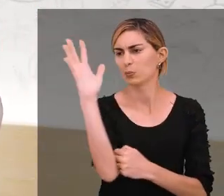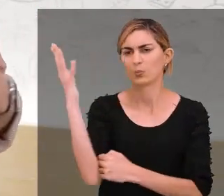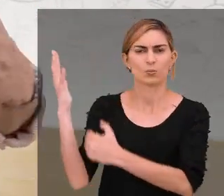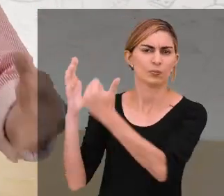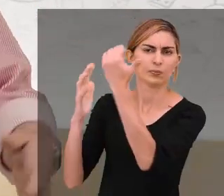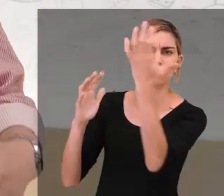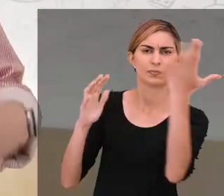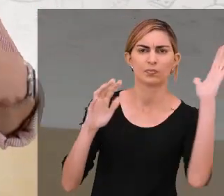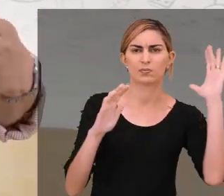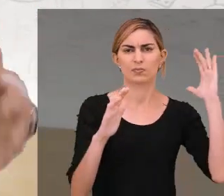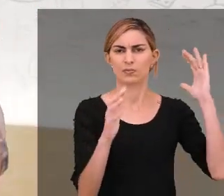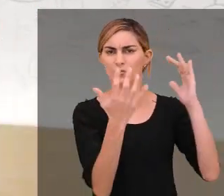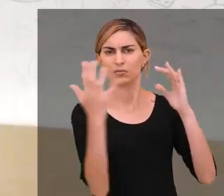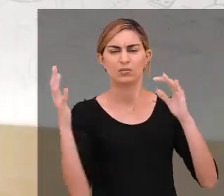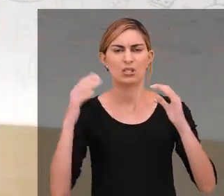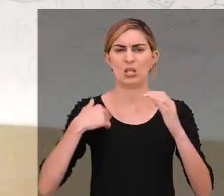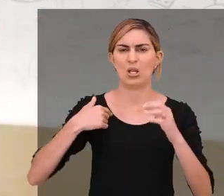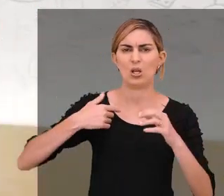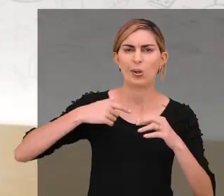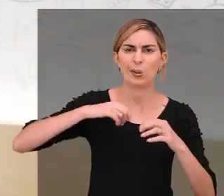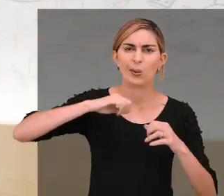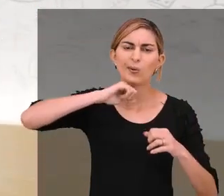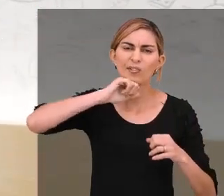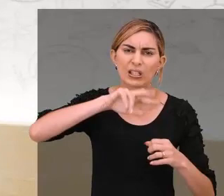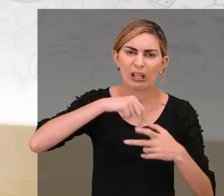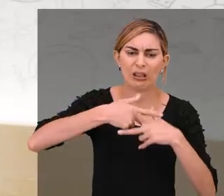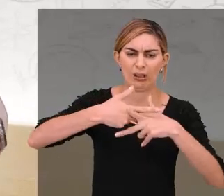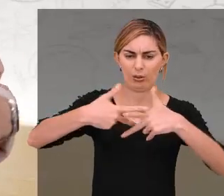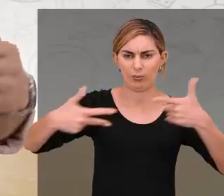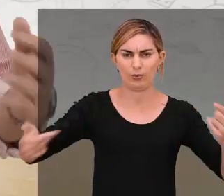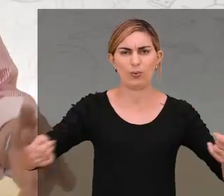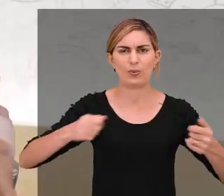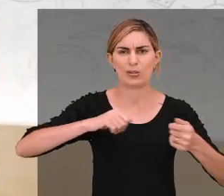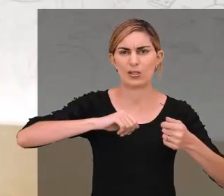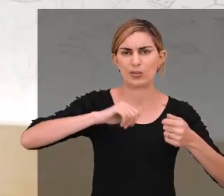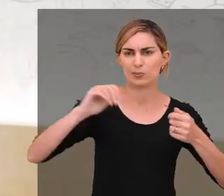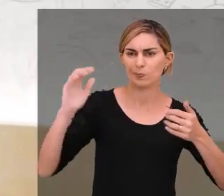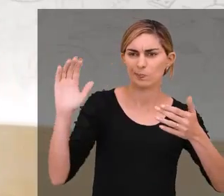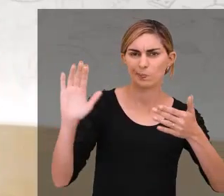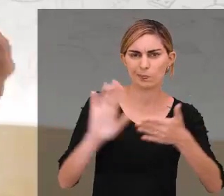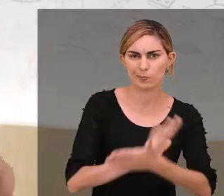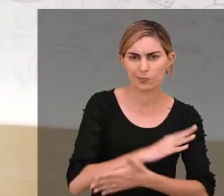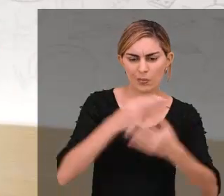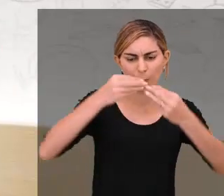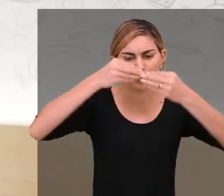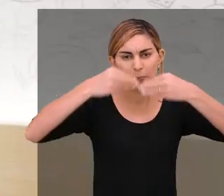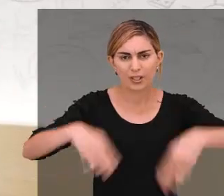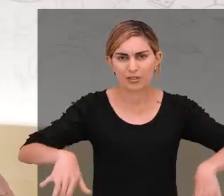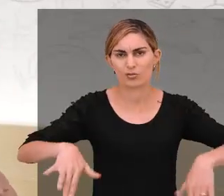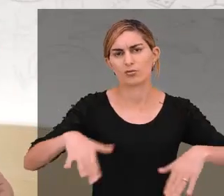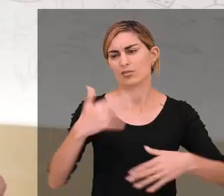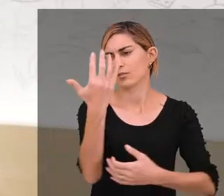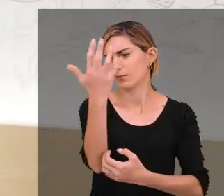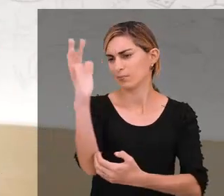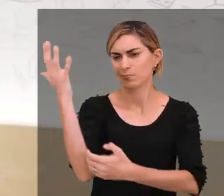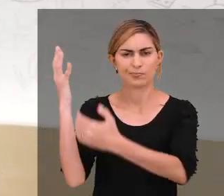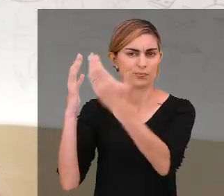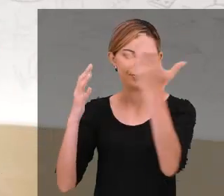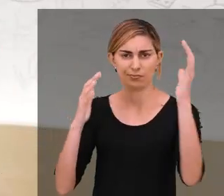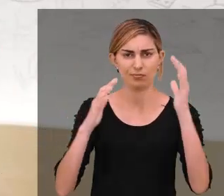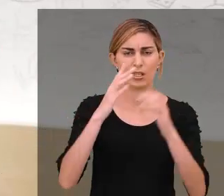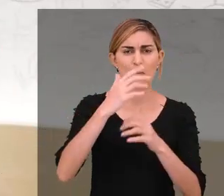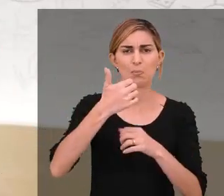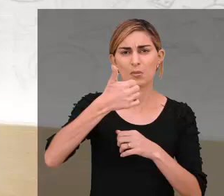de colocarmos cada vez mais resíduos na natureza que são de difícil decomposição e de difícil recuperação da própria natureza. Na